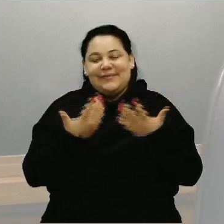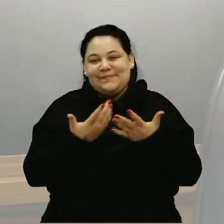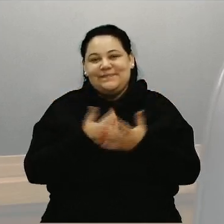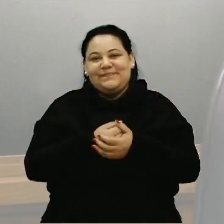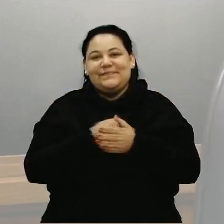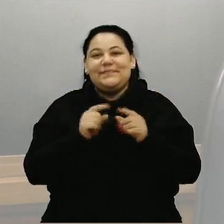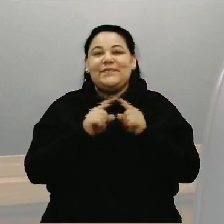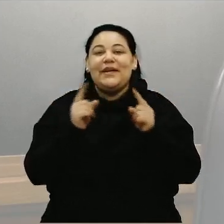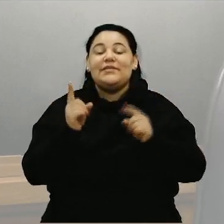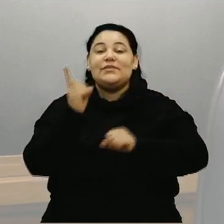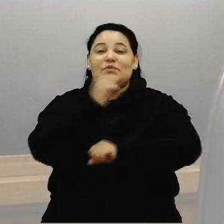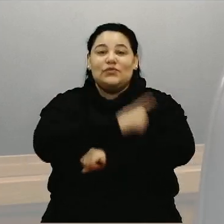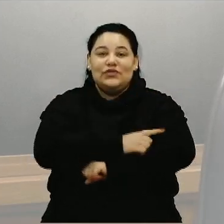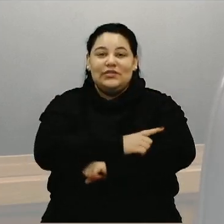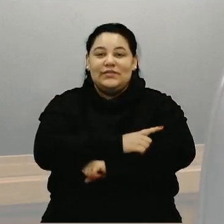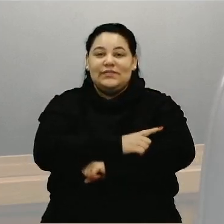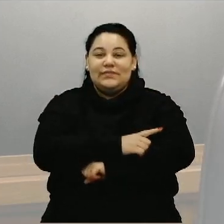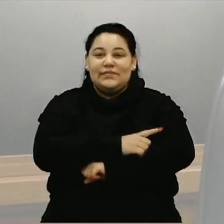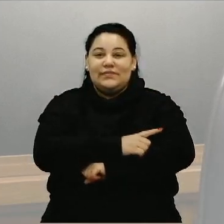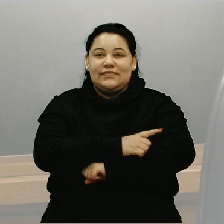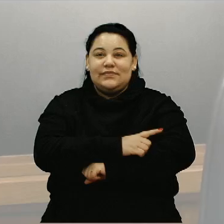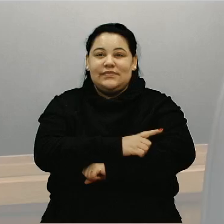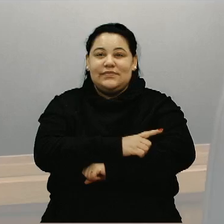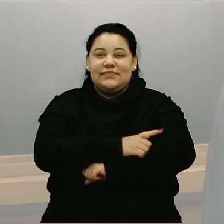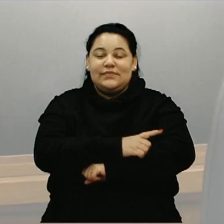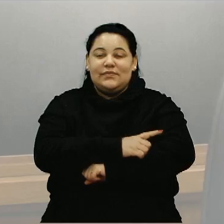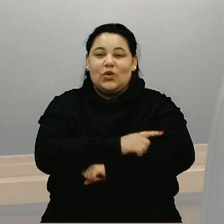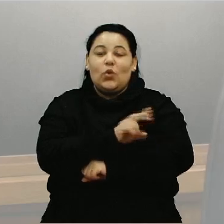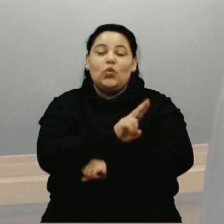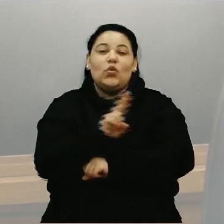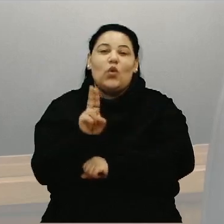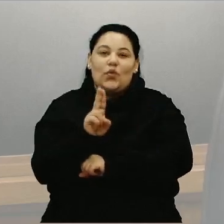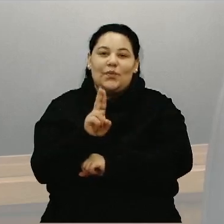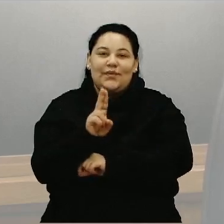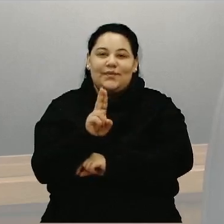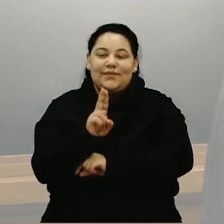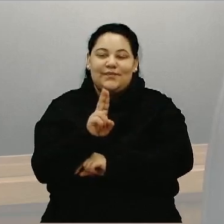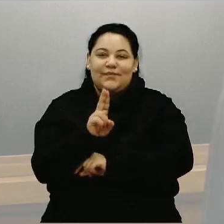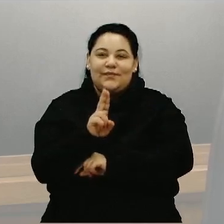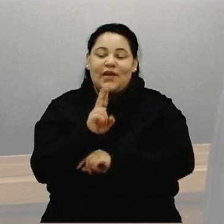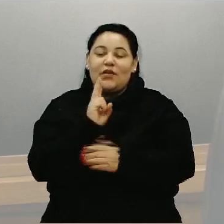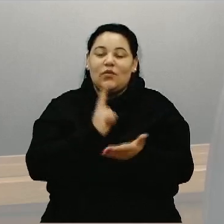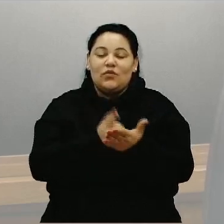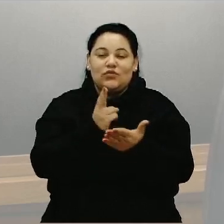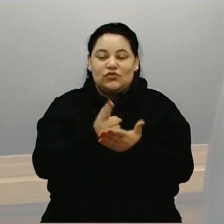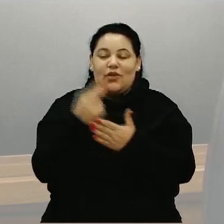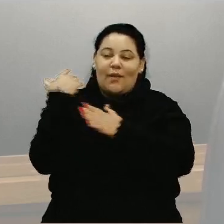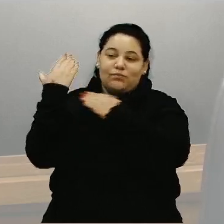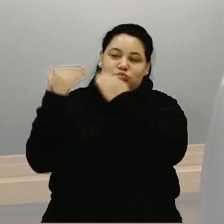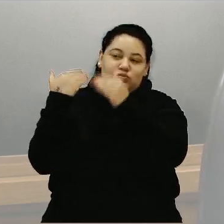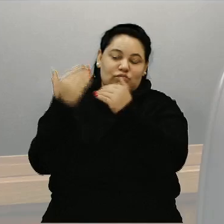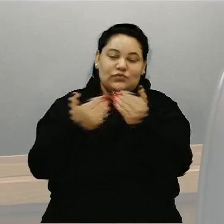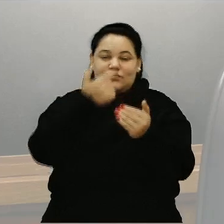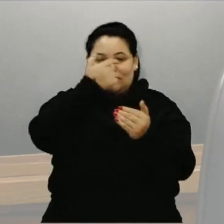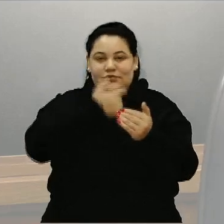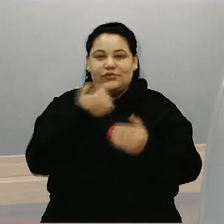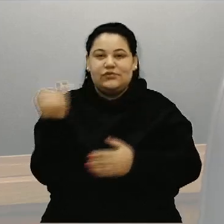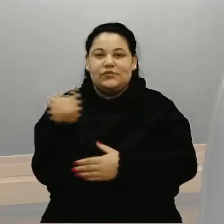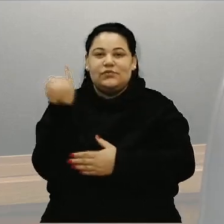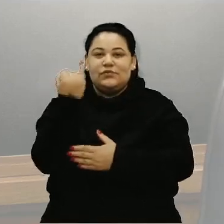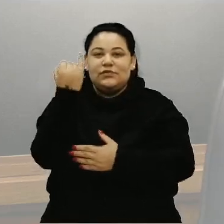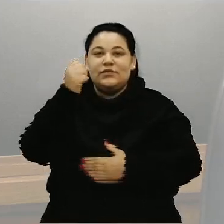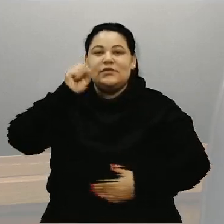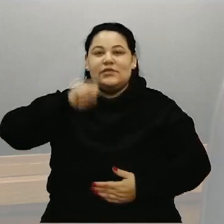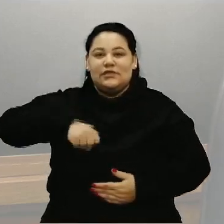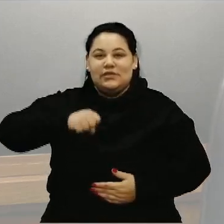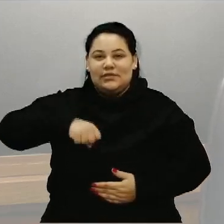dia onde um nome vai ficar na história. Eu acho que isso é muito importante mesmo para a história não